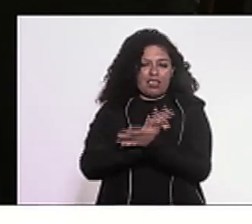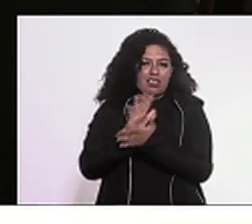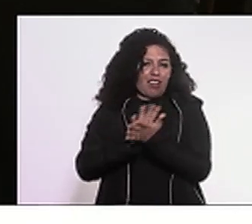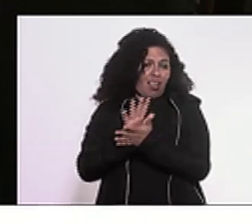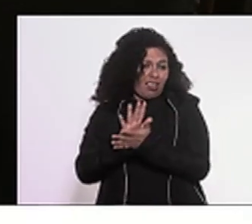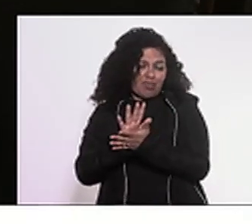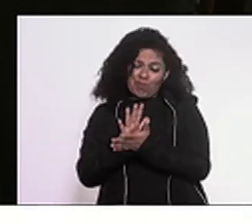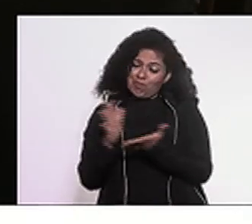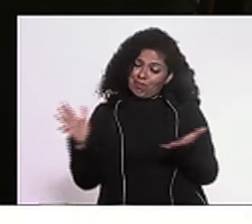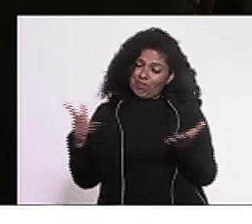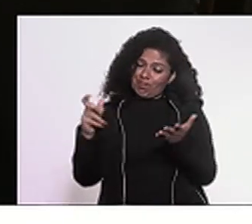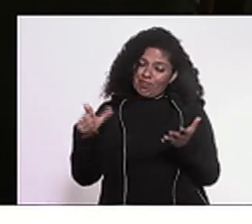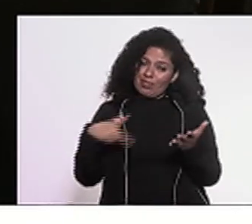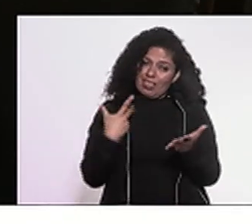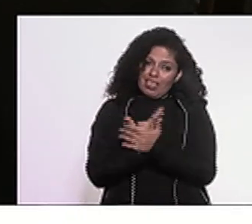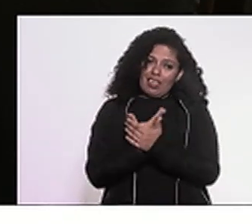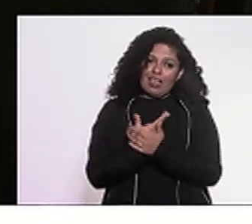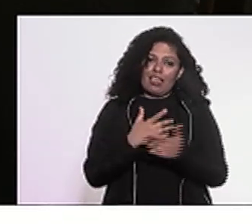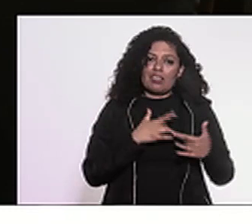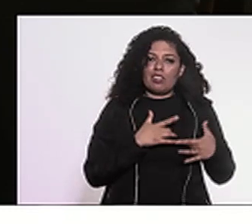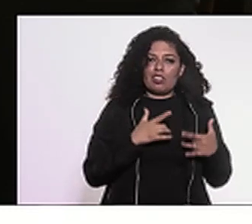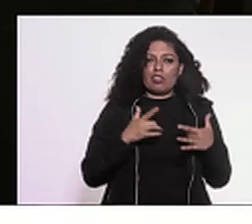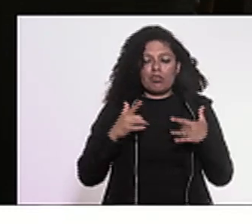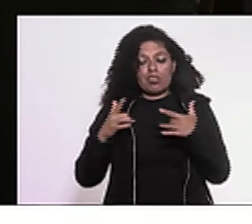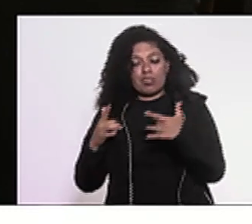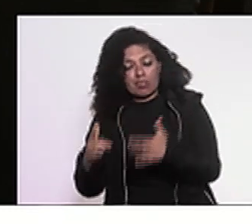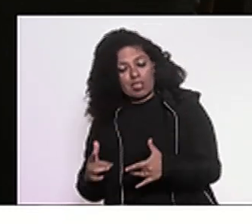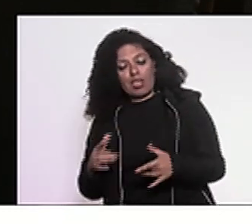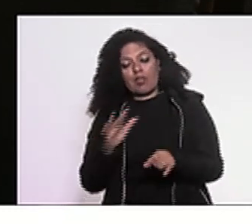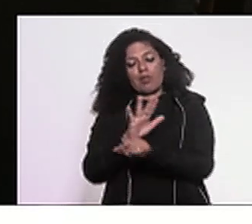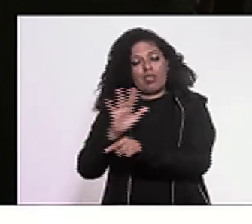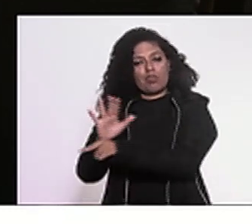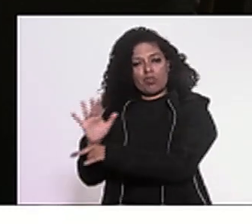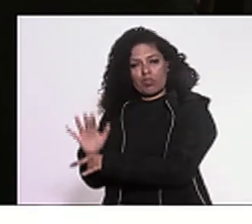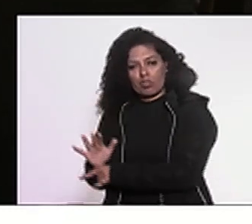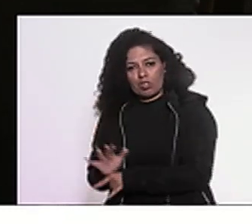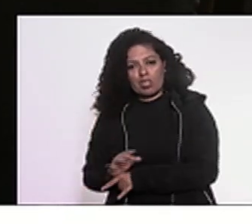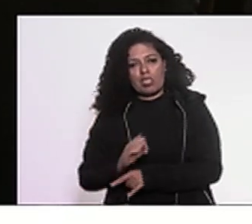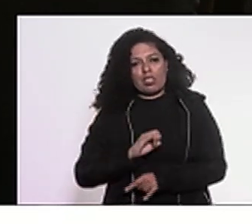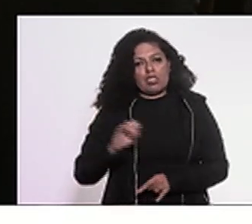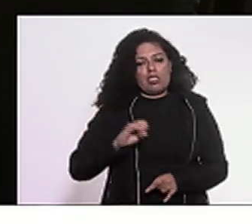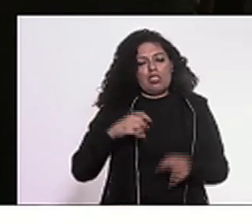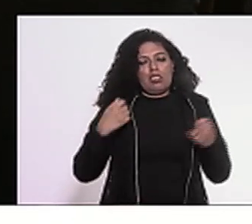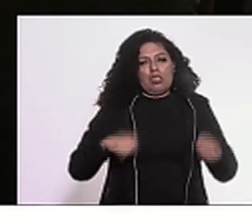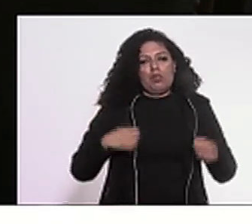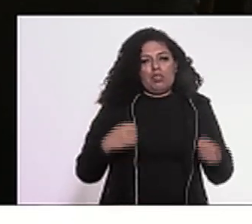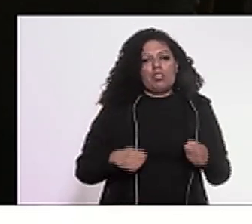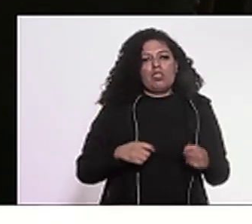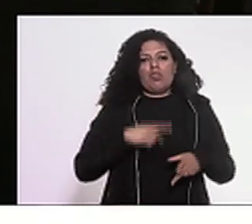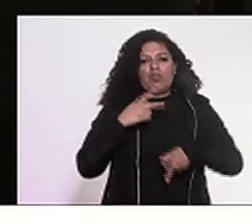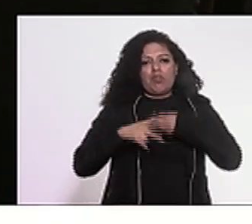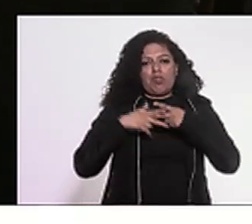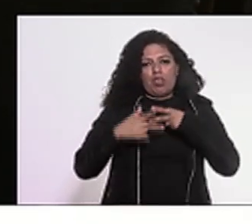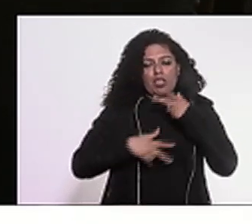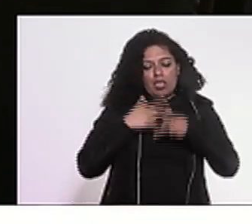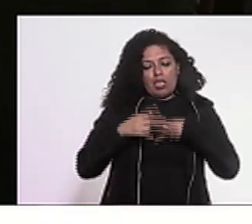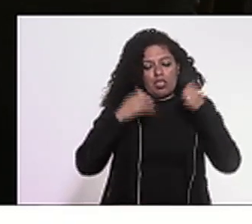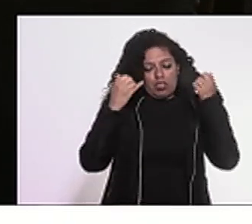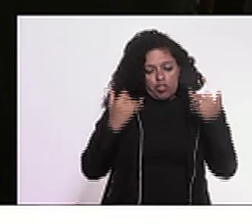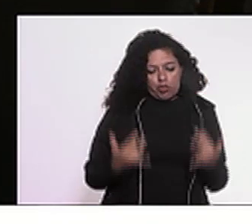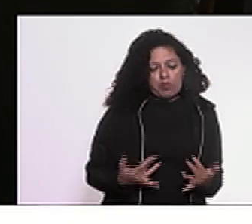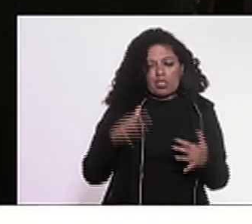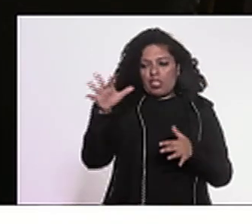desmoralizante. Eu estou me colocando à sua disposição para, se precisar, trazer vários depoimentos,